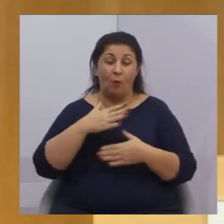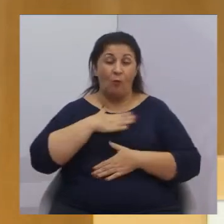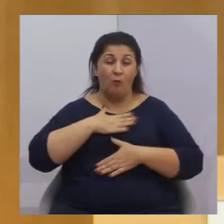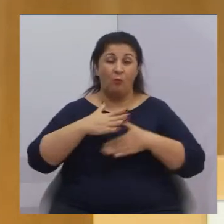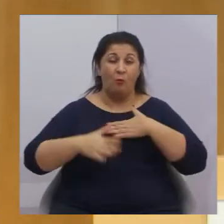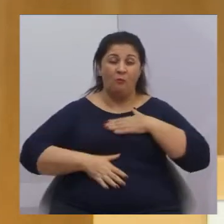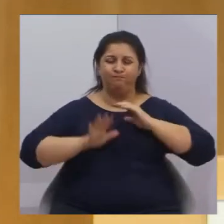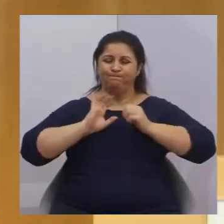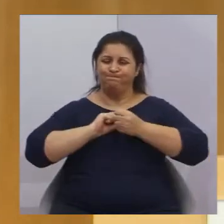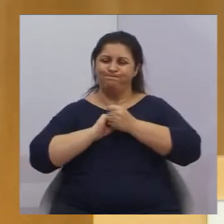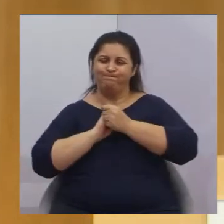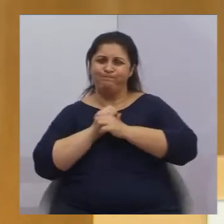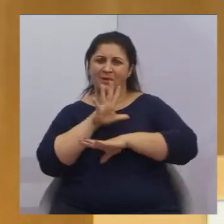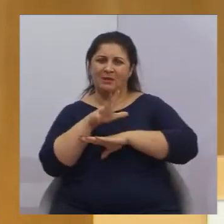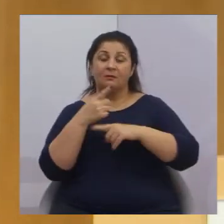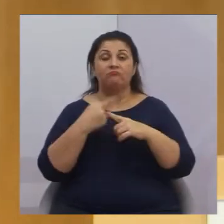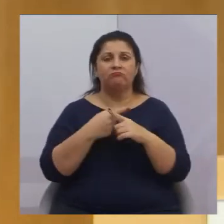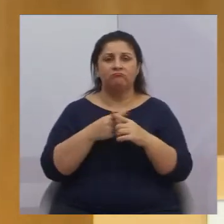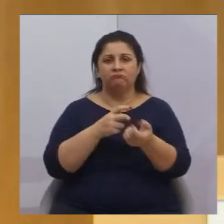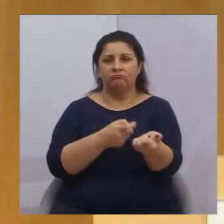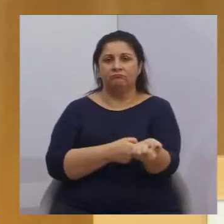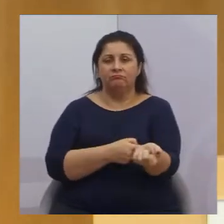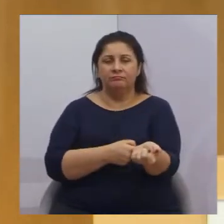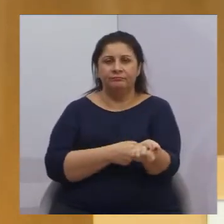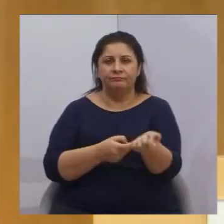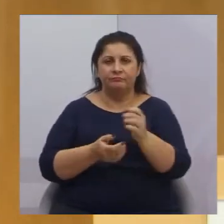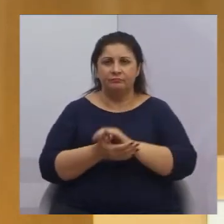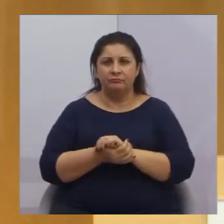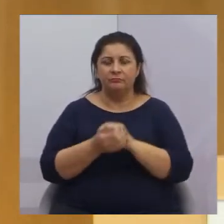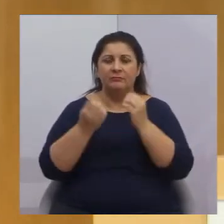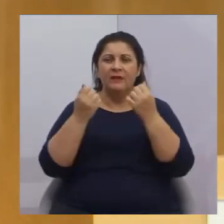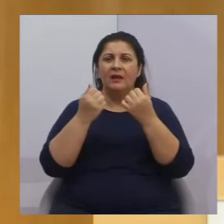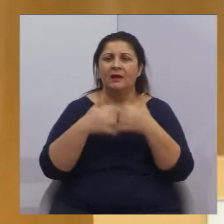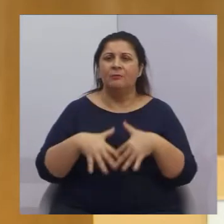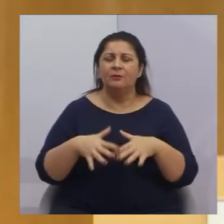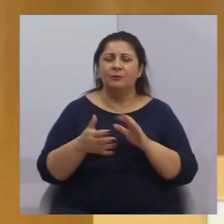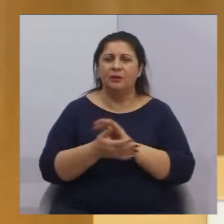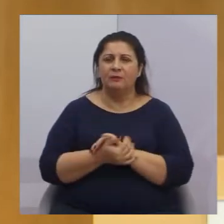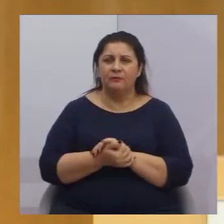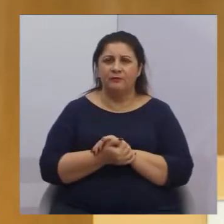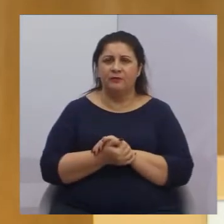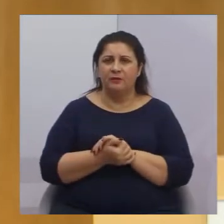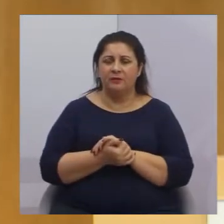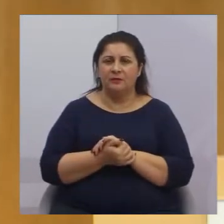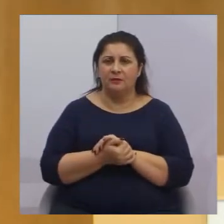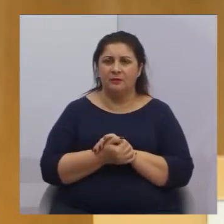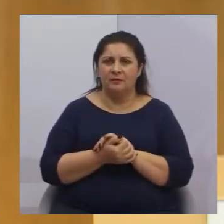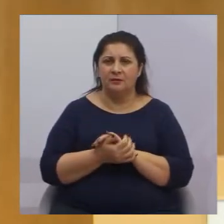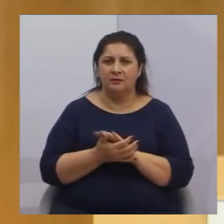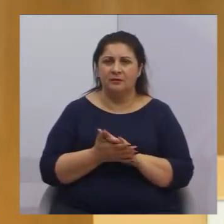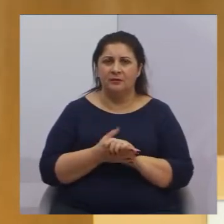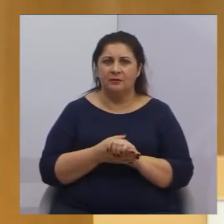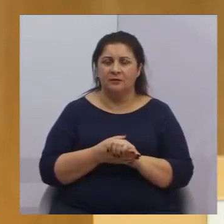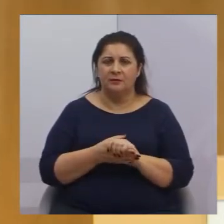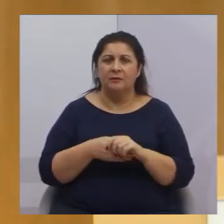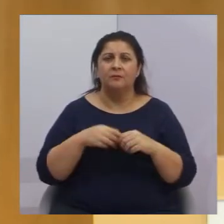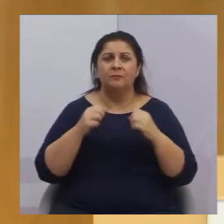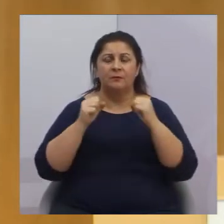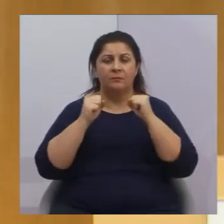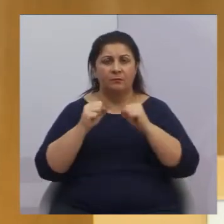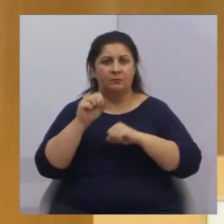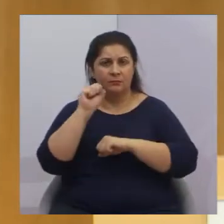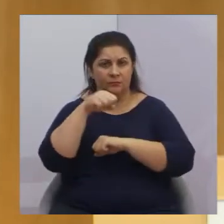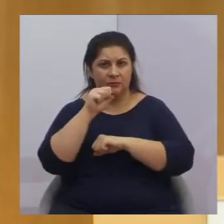alimentado pelo estresse, né? Então, em alguns casos, esse tratamento ele pode ser